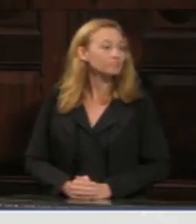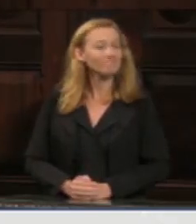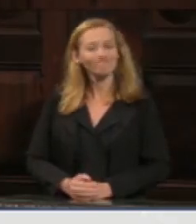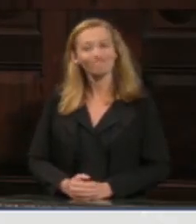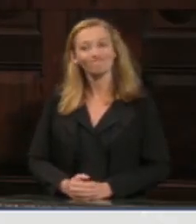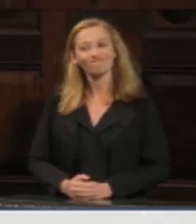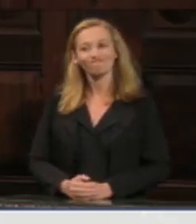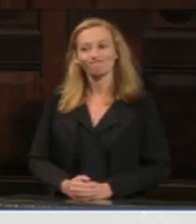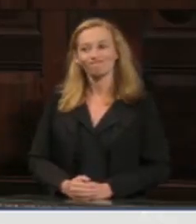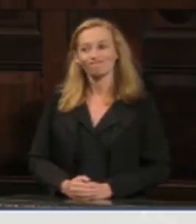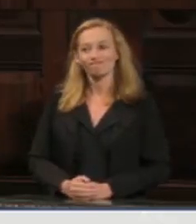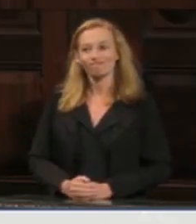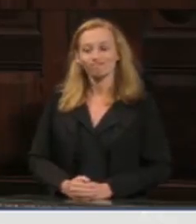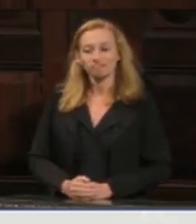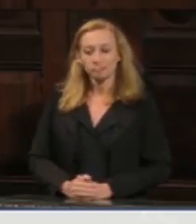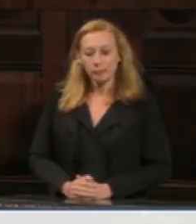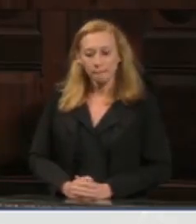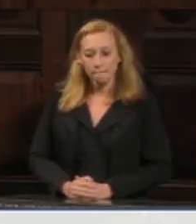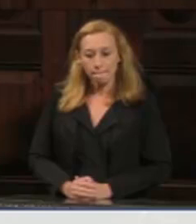plenário. Bom,